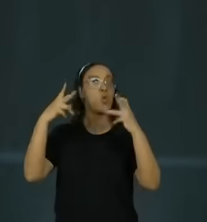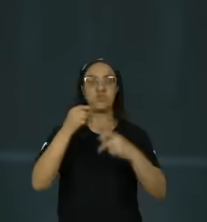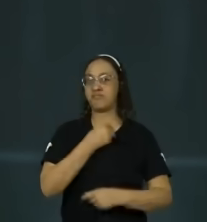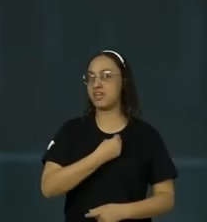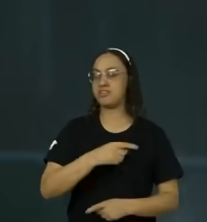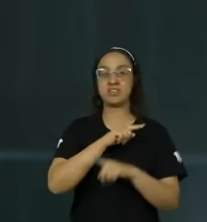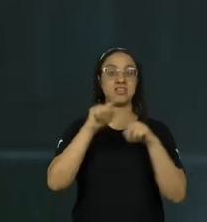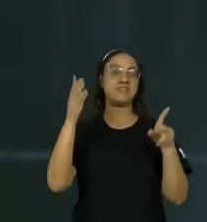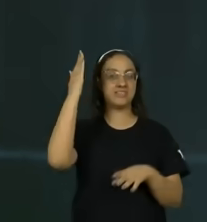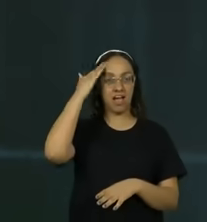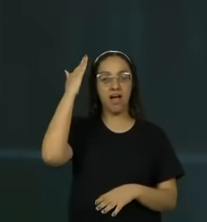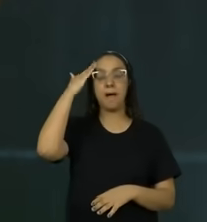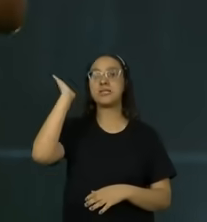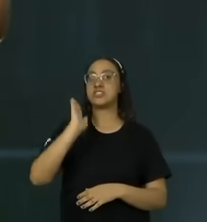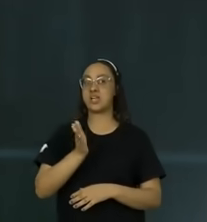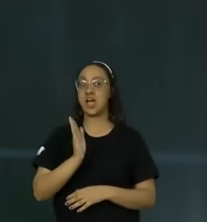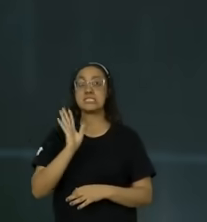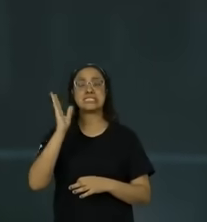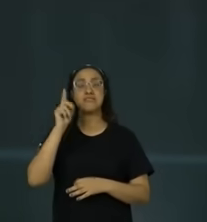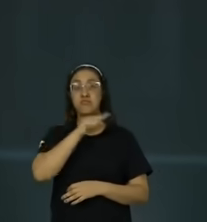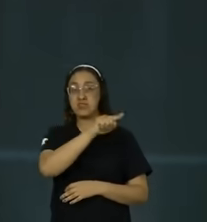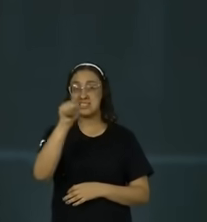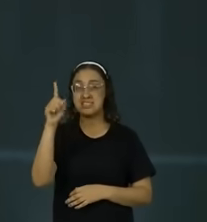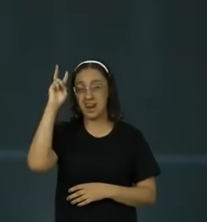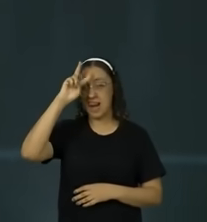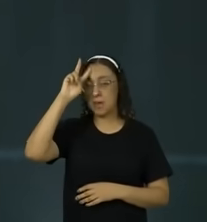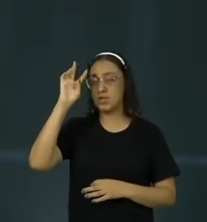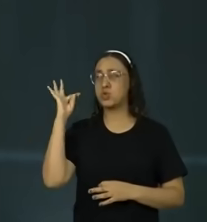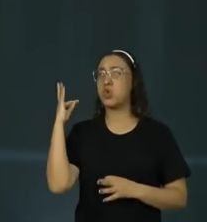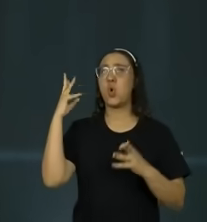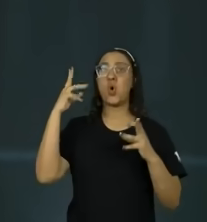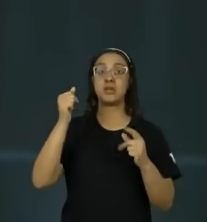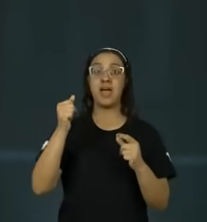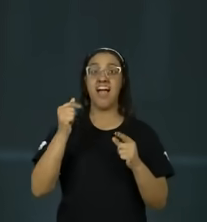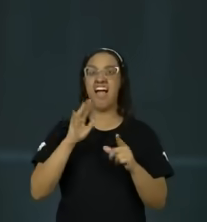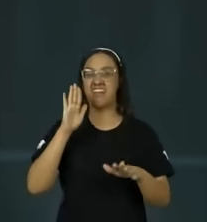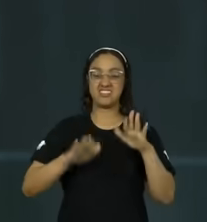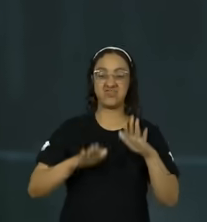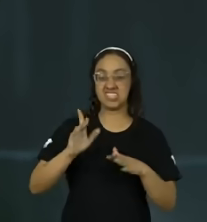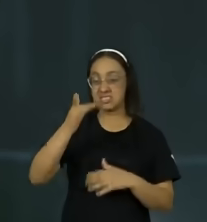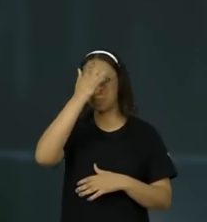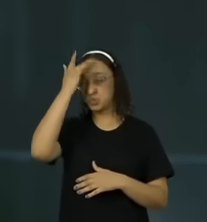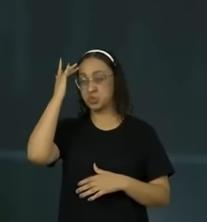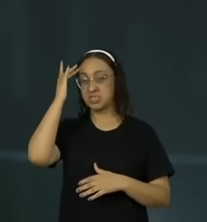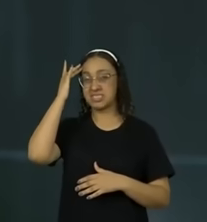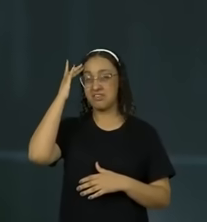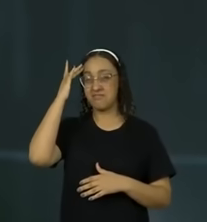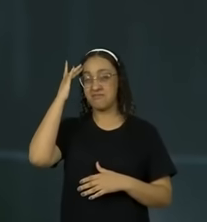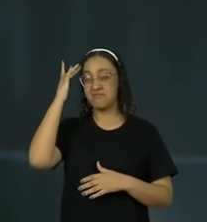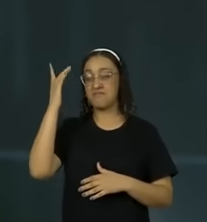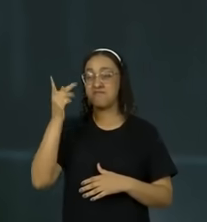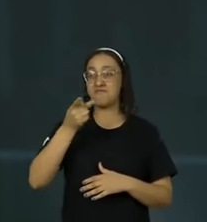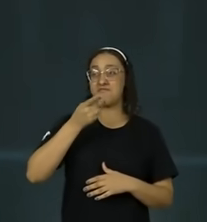até aqui. Você sabe tudo o que aconteceu. Quem faz, esquece. Mas quem passa pelo que os outros